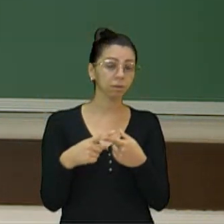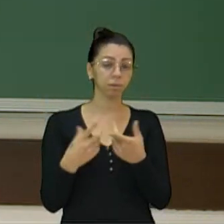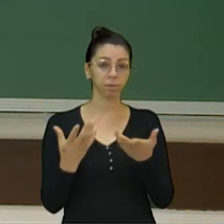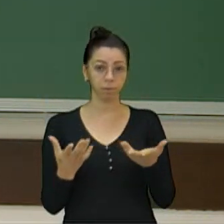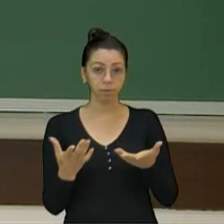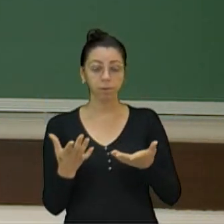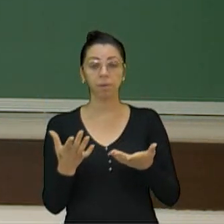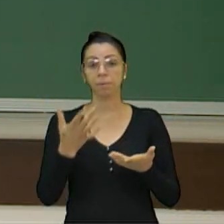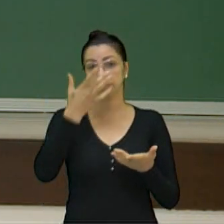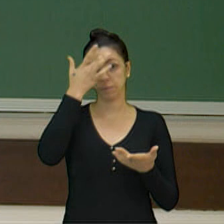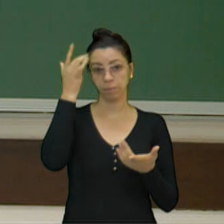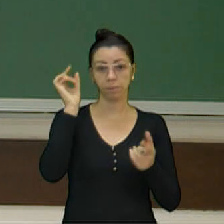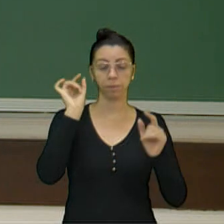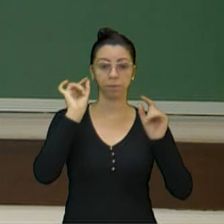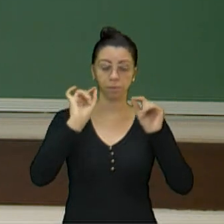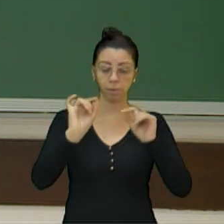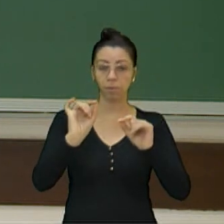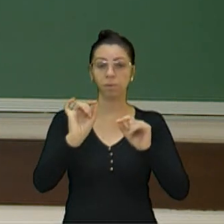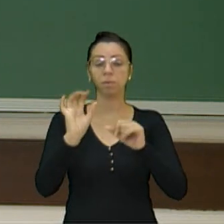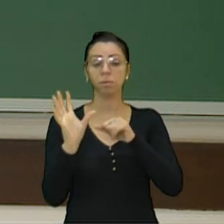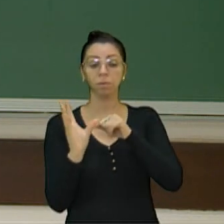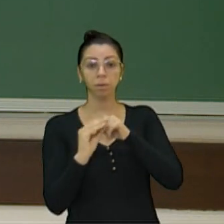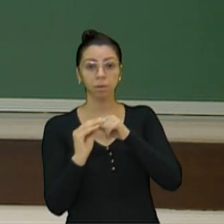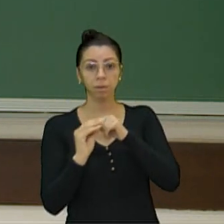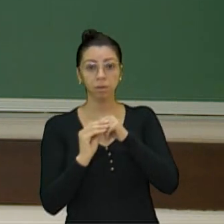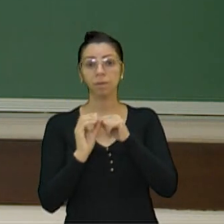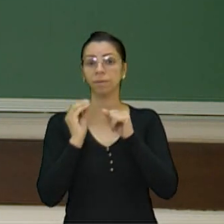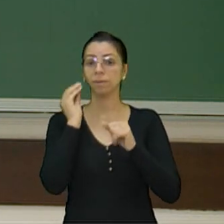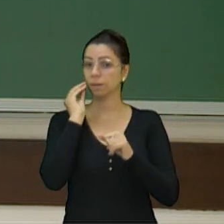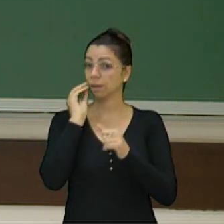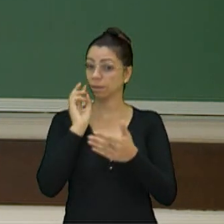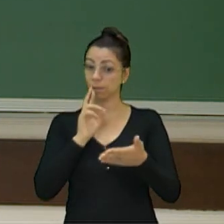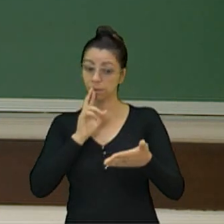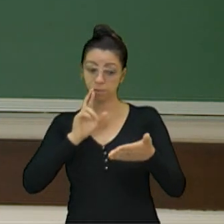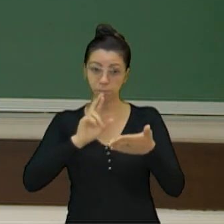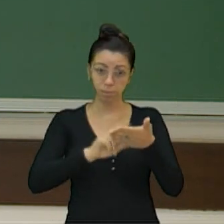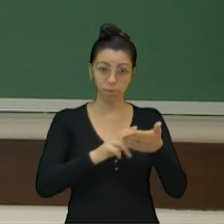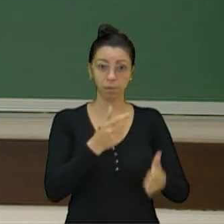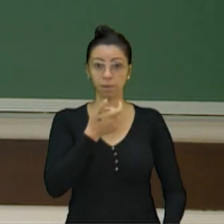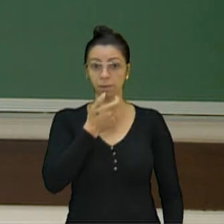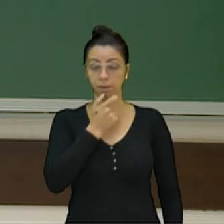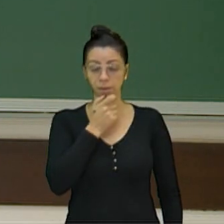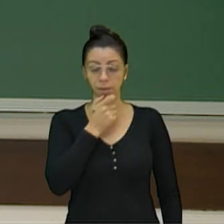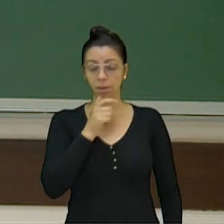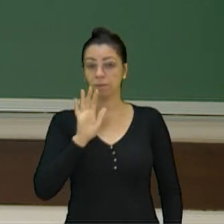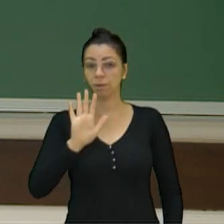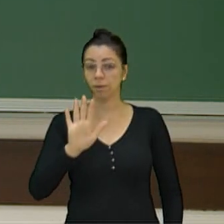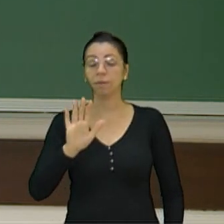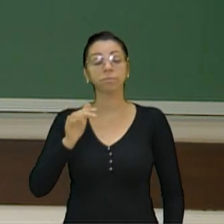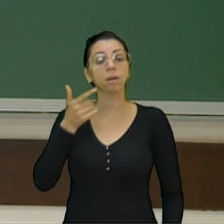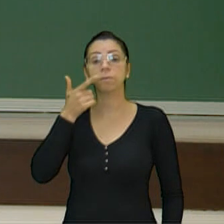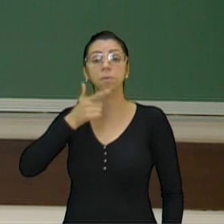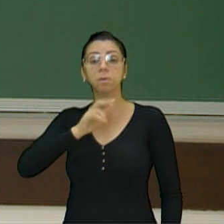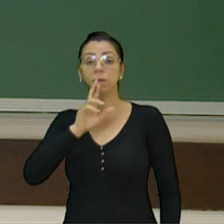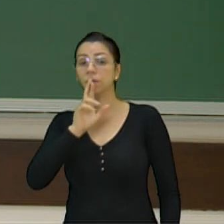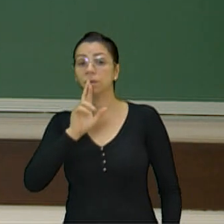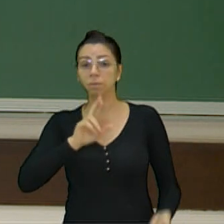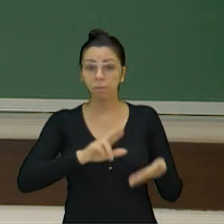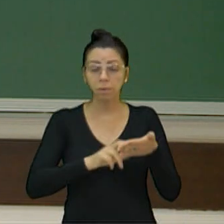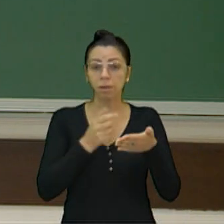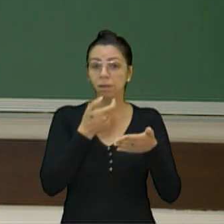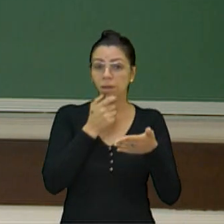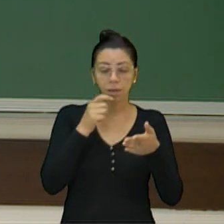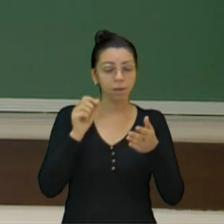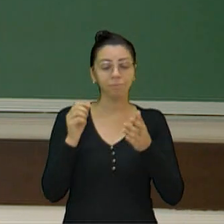noção, que tem já um conhecimento, tenta responder em inglês. Aqueles que não, Não tem problema de fazer em português, mas passa para